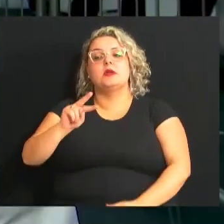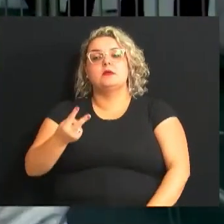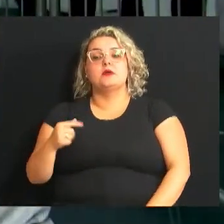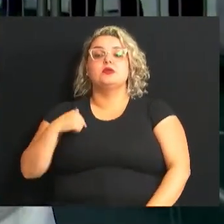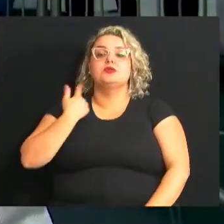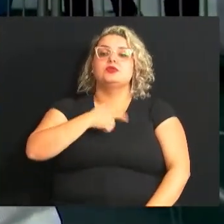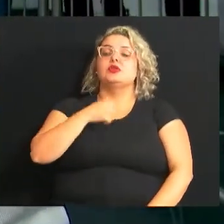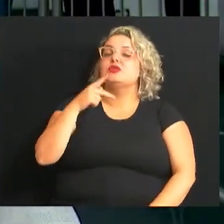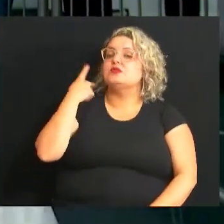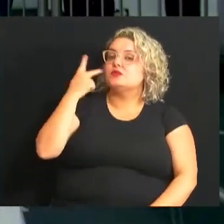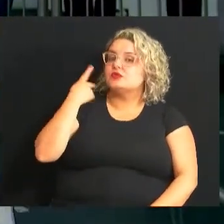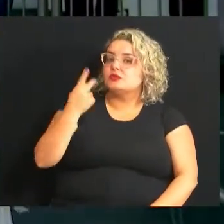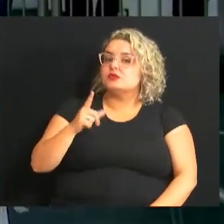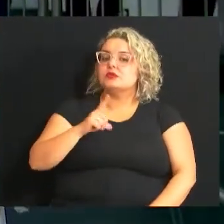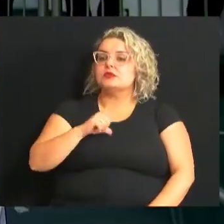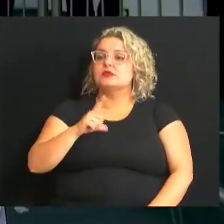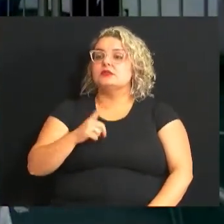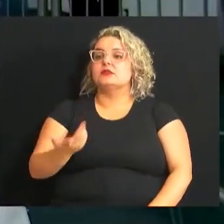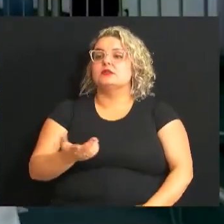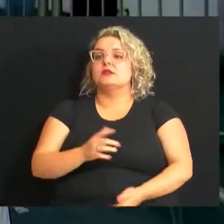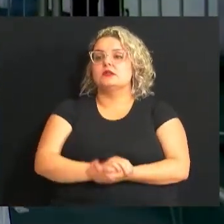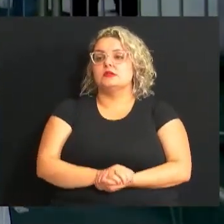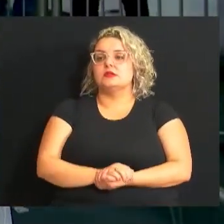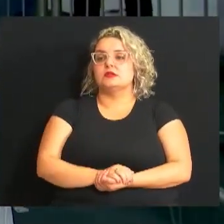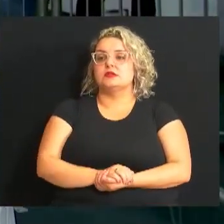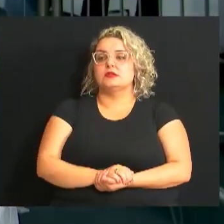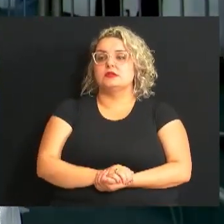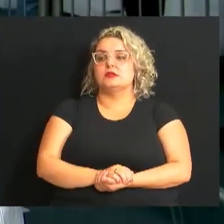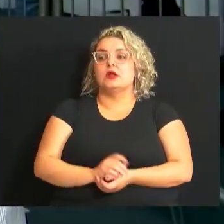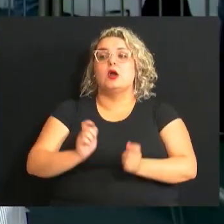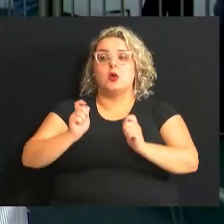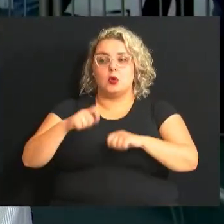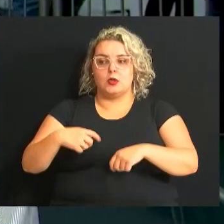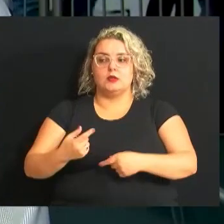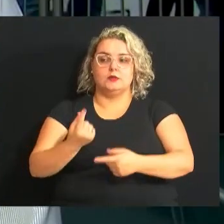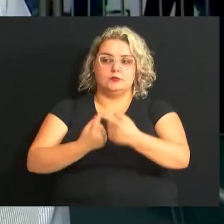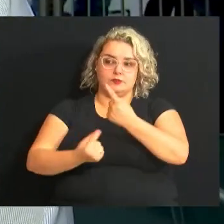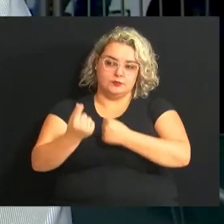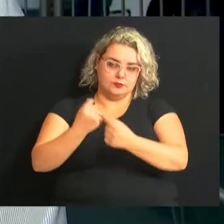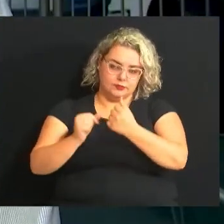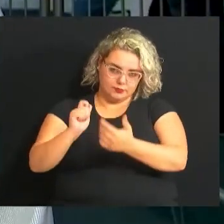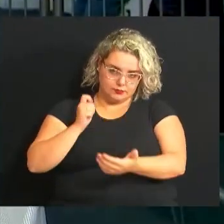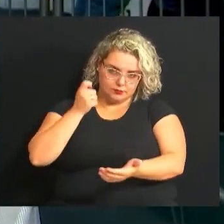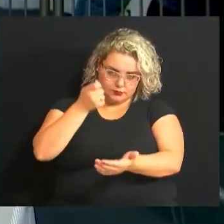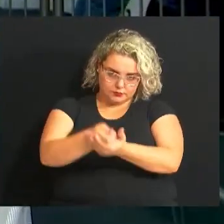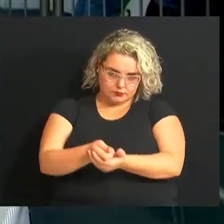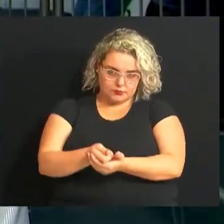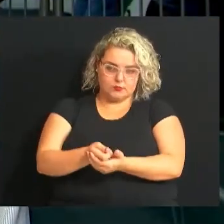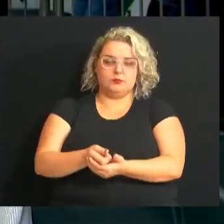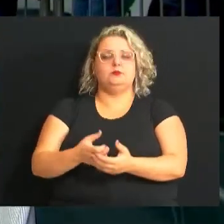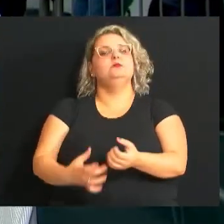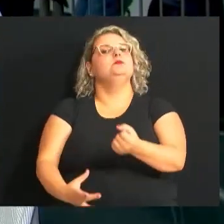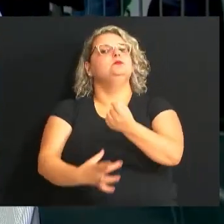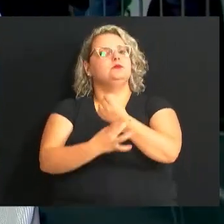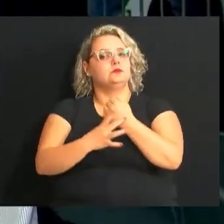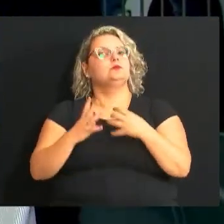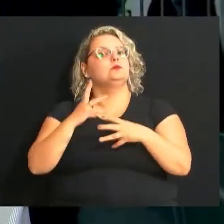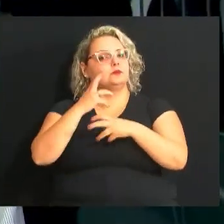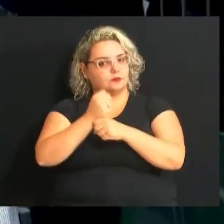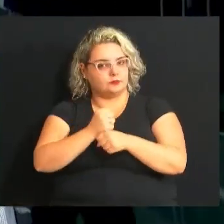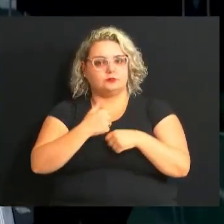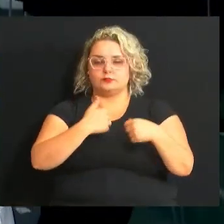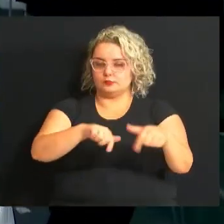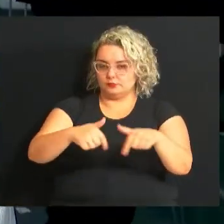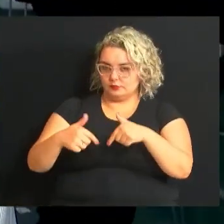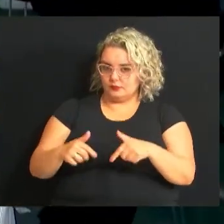temos essas condições, reunimos condições de destinar emendas, e isso seguramente vai fortalecer muito o trabalho em